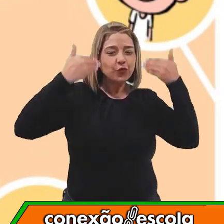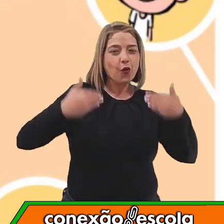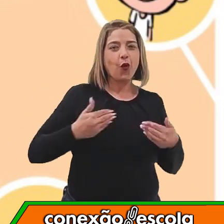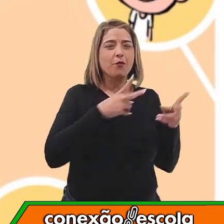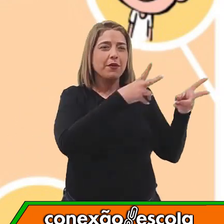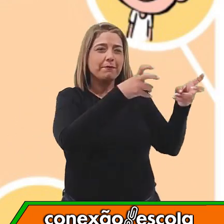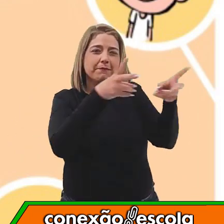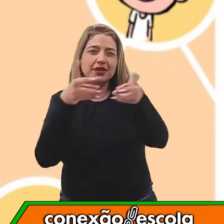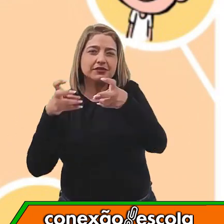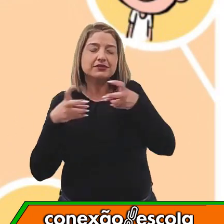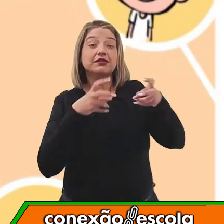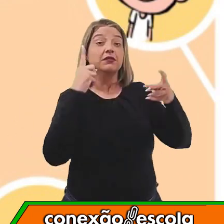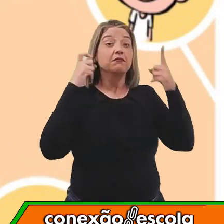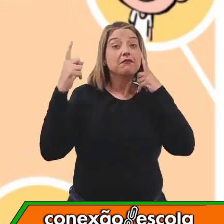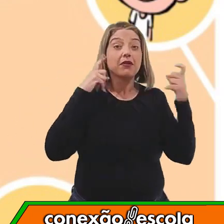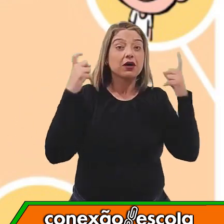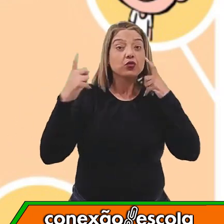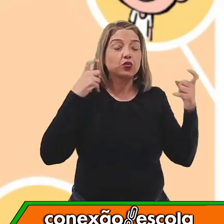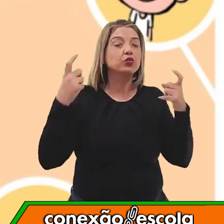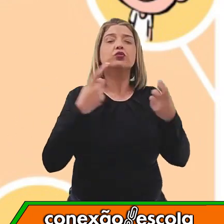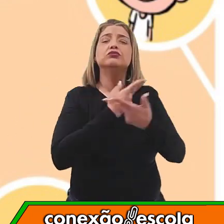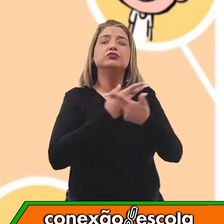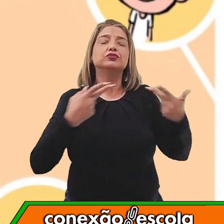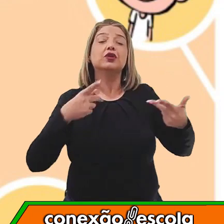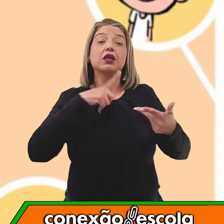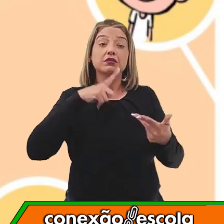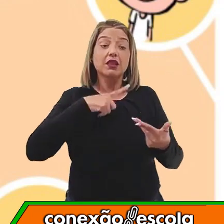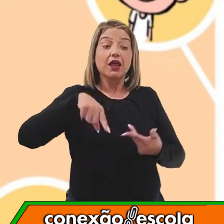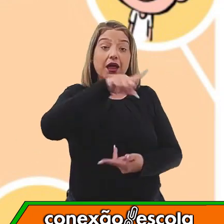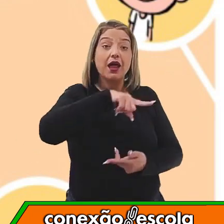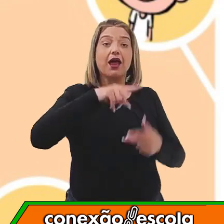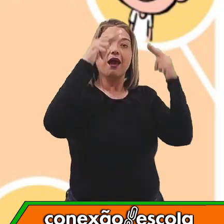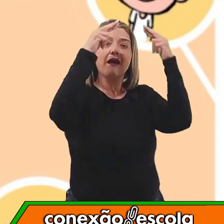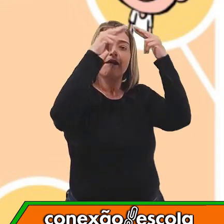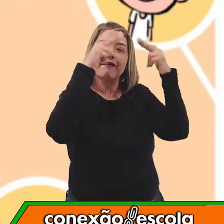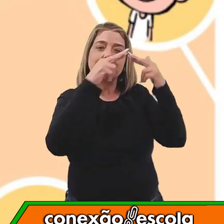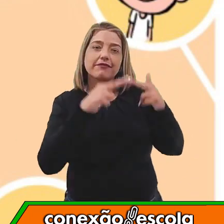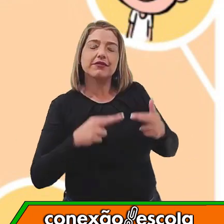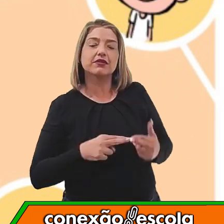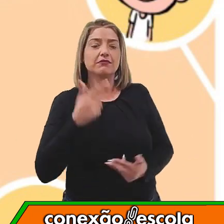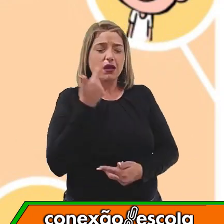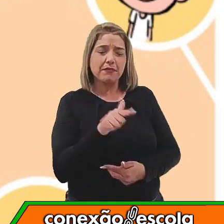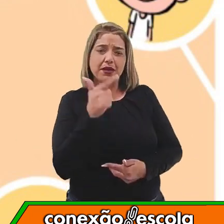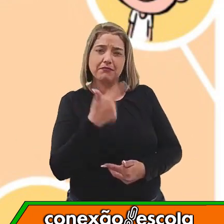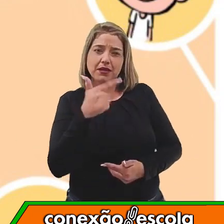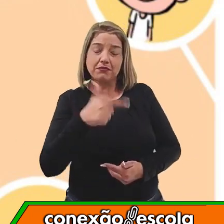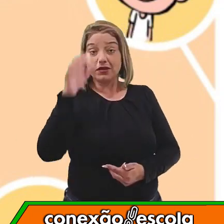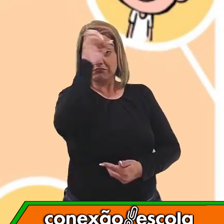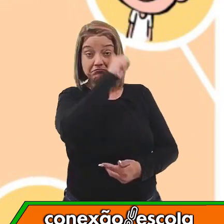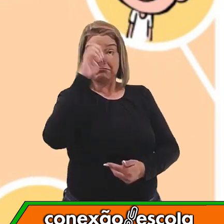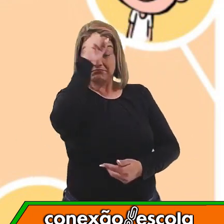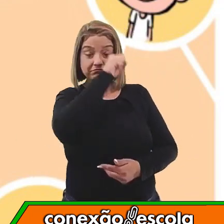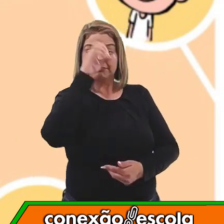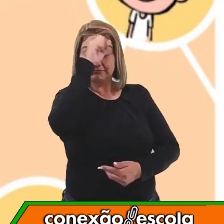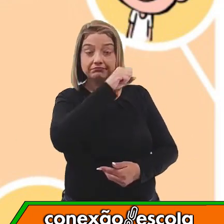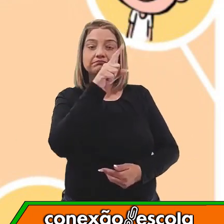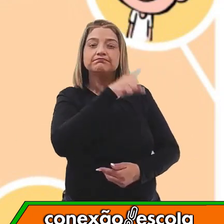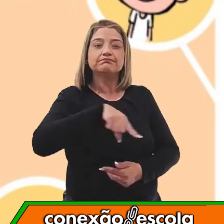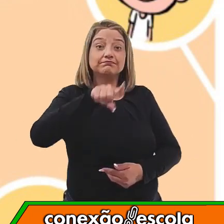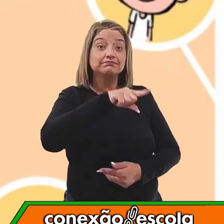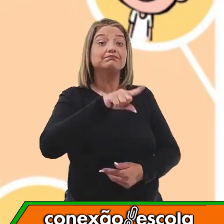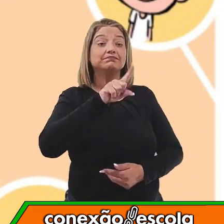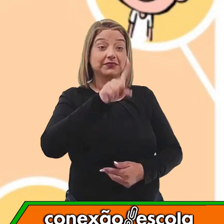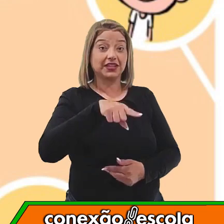percepção das sonoridades construídas por meio das rimas e repetições. Nessa faixa,